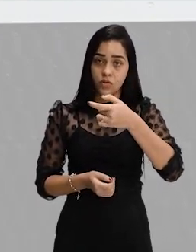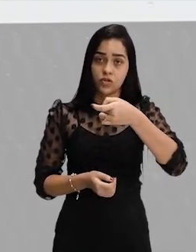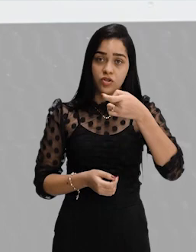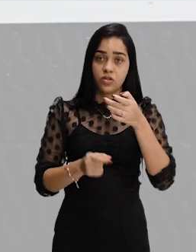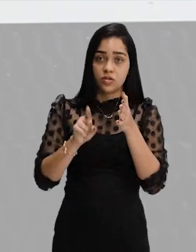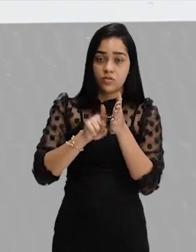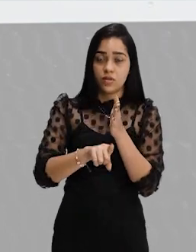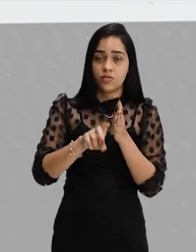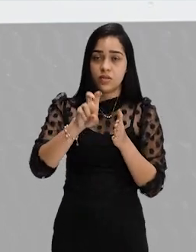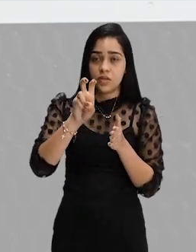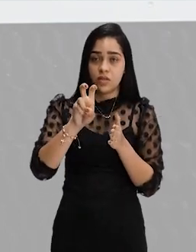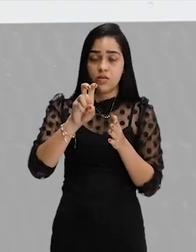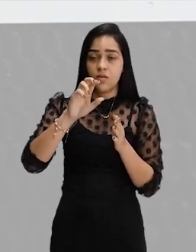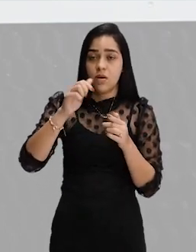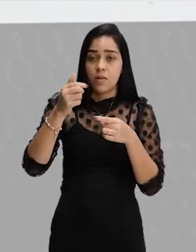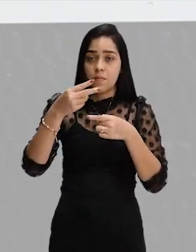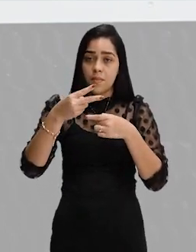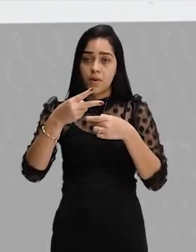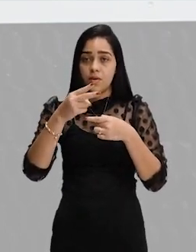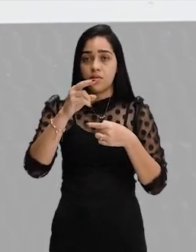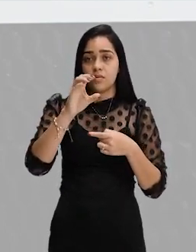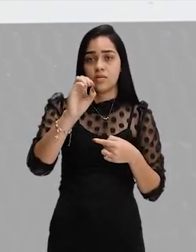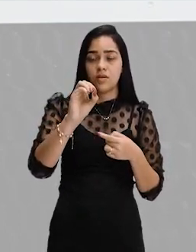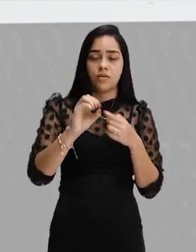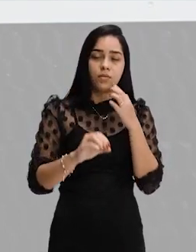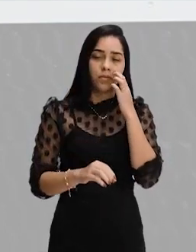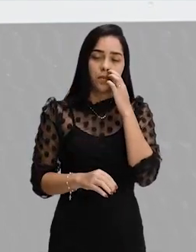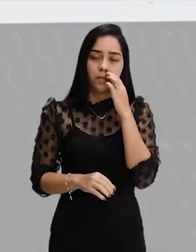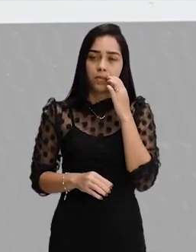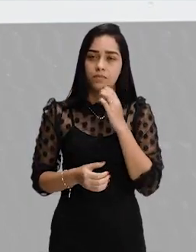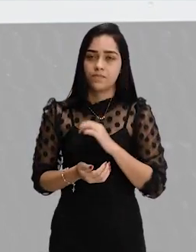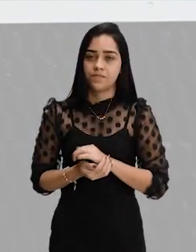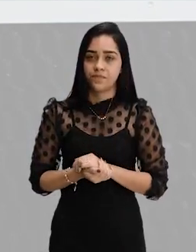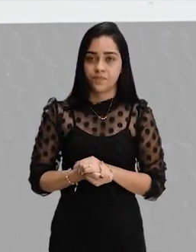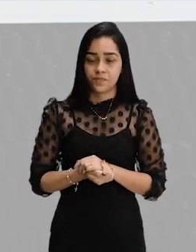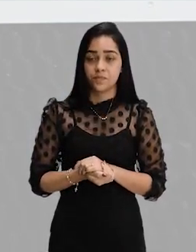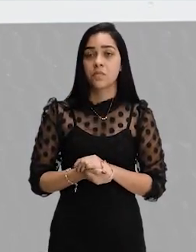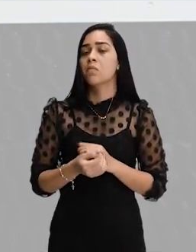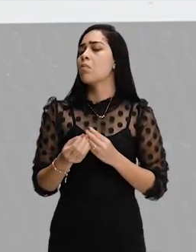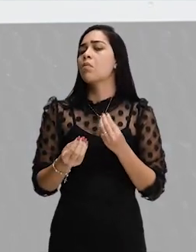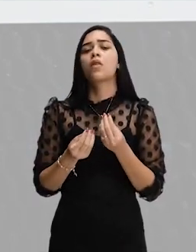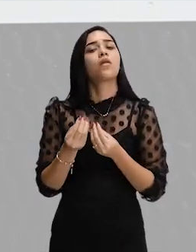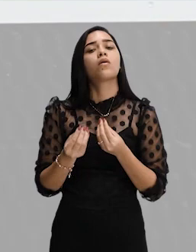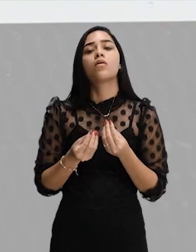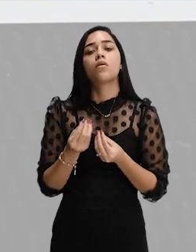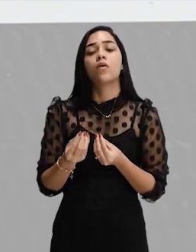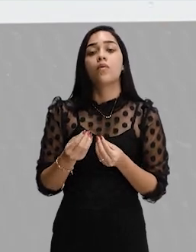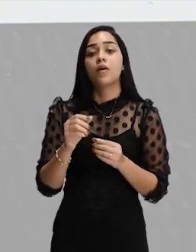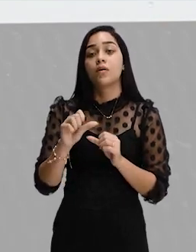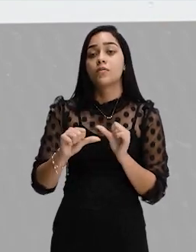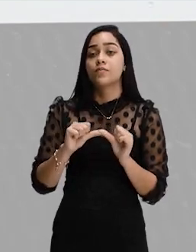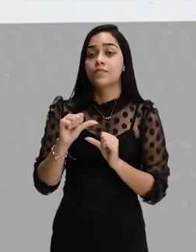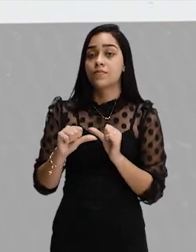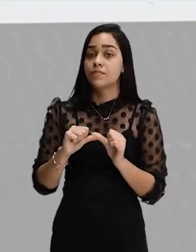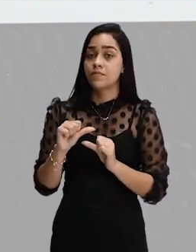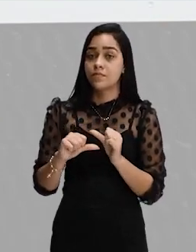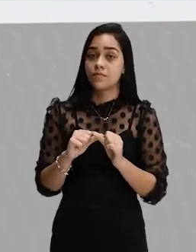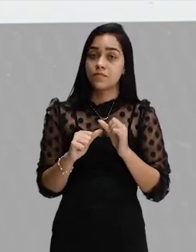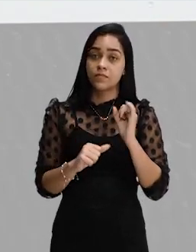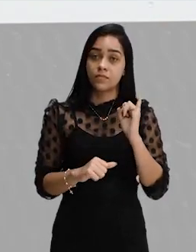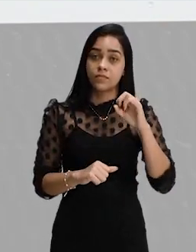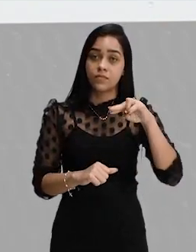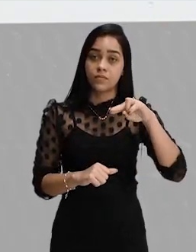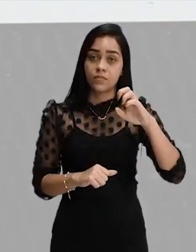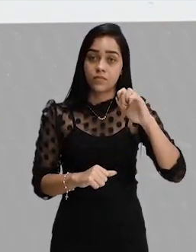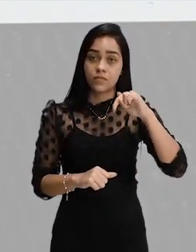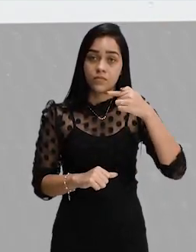menos 5 maior do que 0. Beleza. Então, eu vou fazer o seguinte, eu vou transformar essa inequação